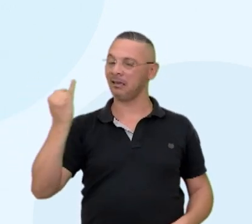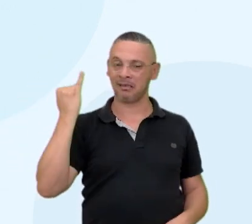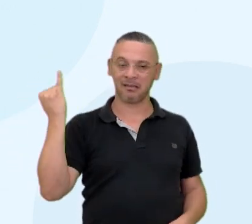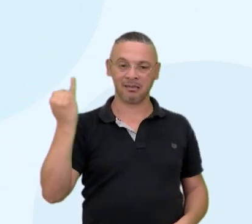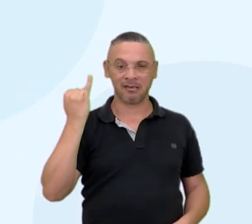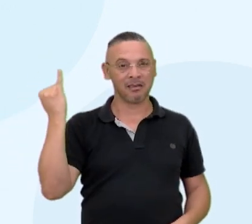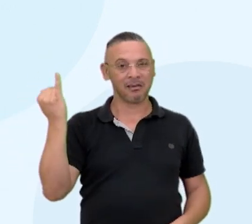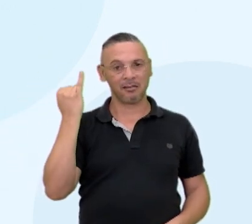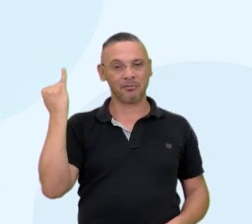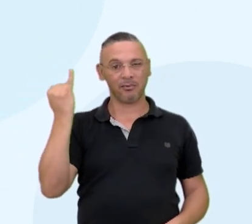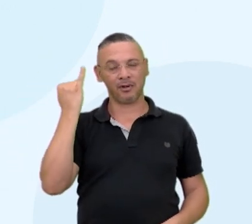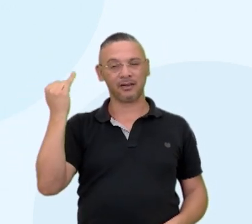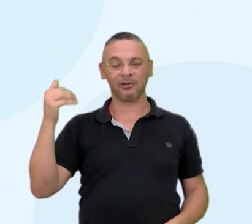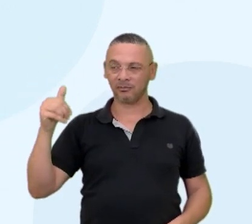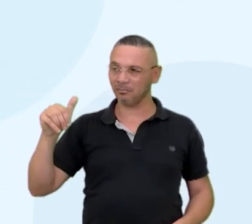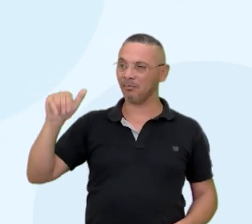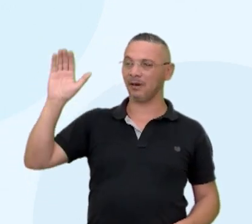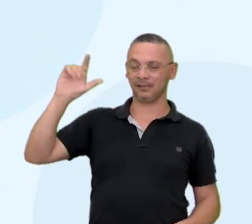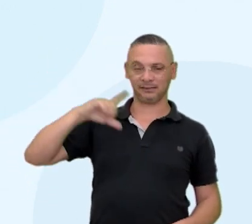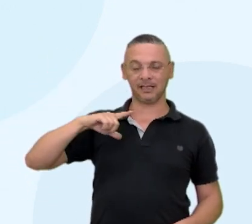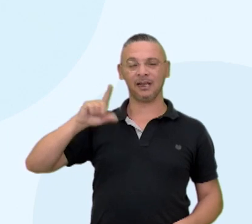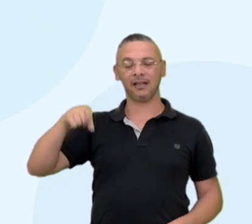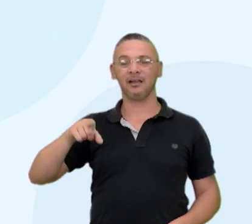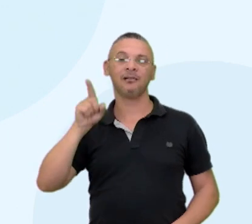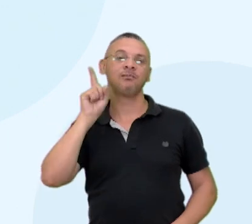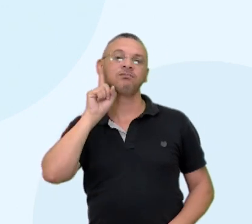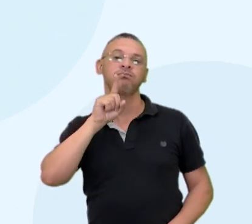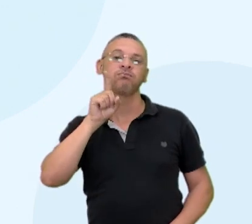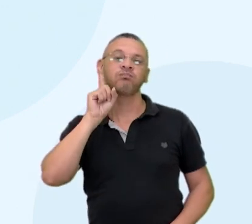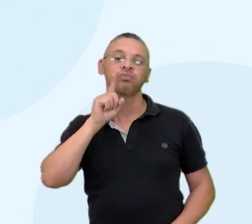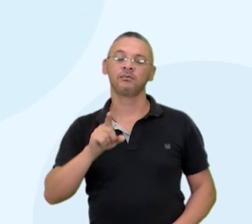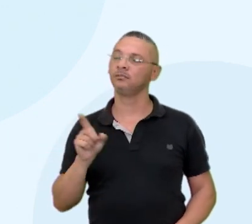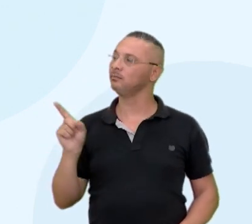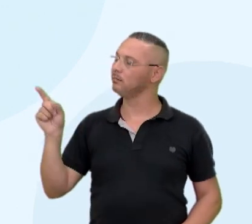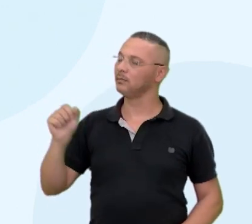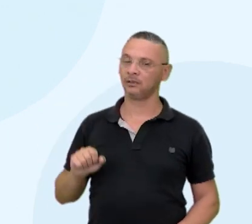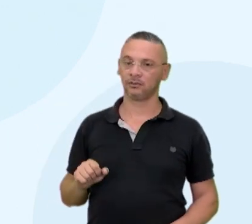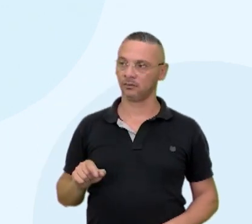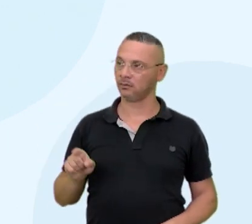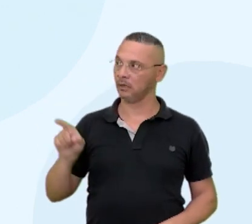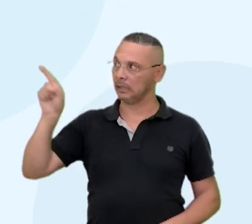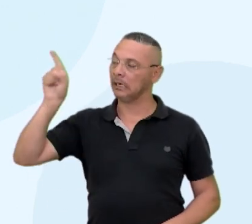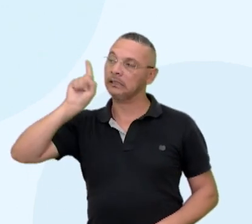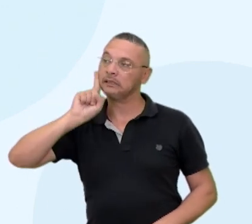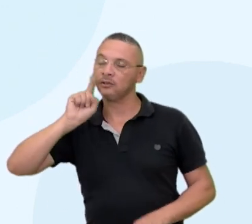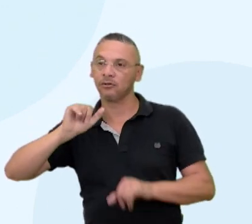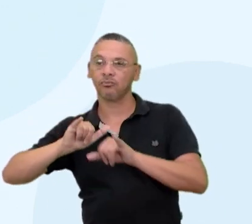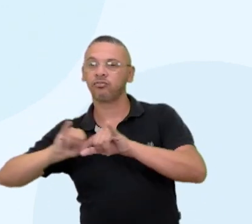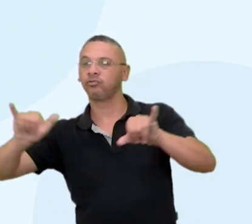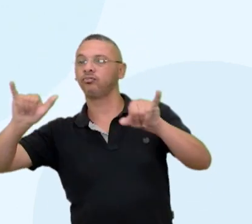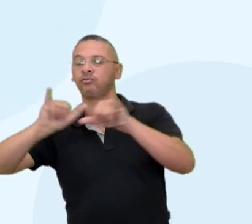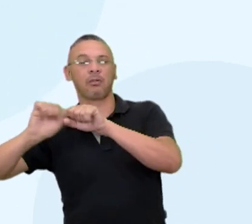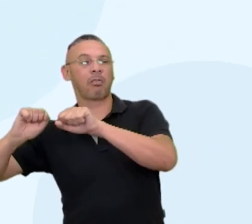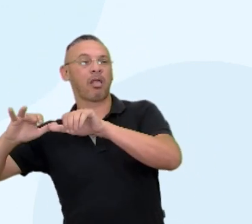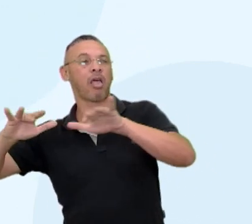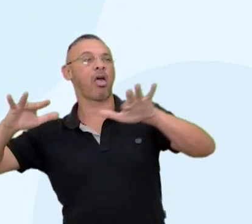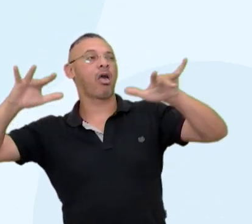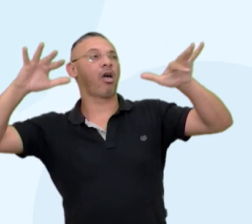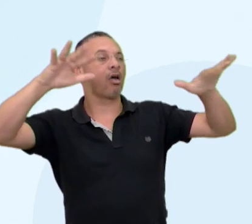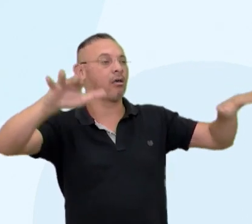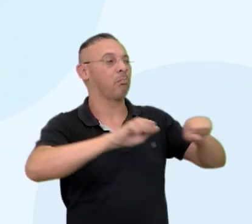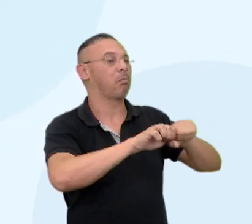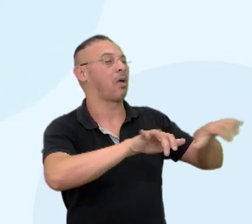deste final de atividade. A ideia era que você fosse até uma notícia que aconteceu no mundo e